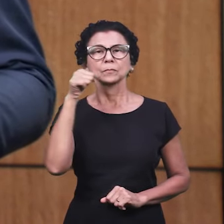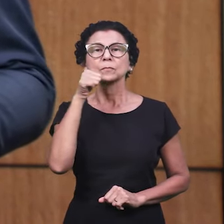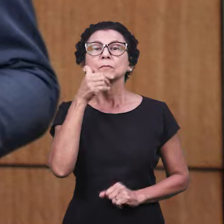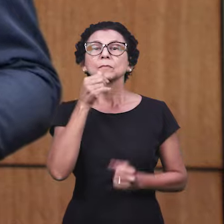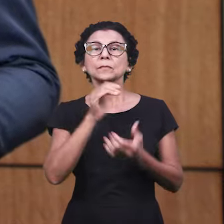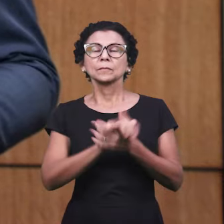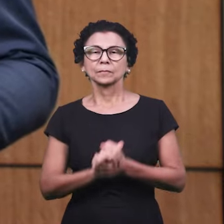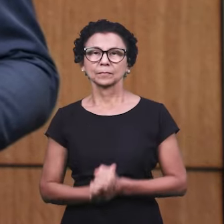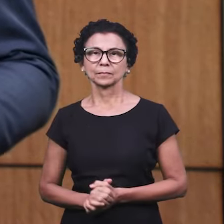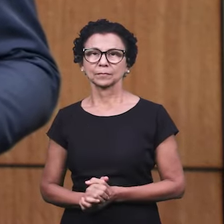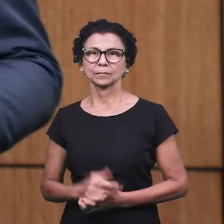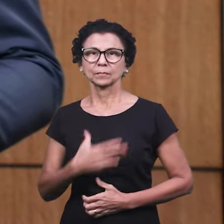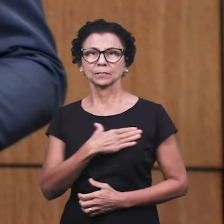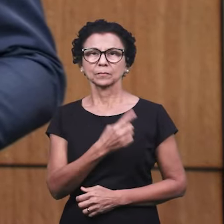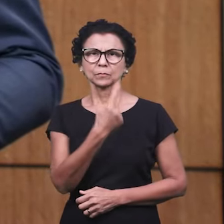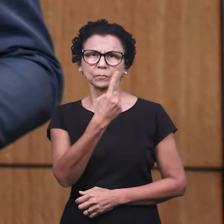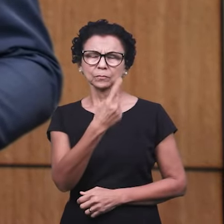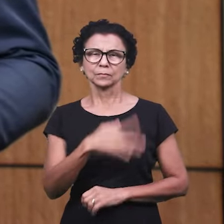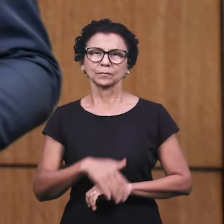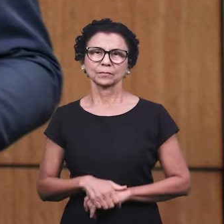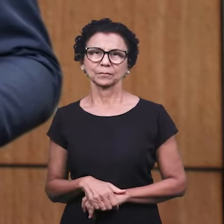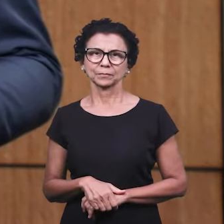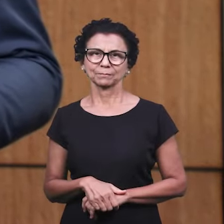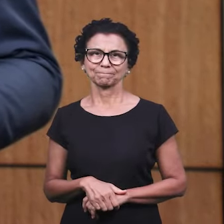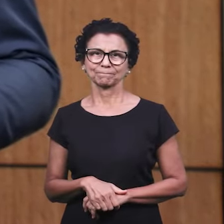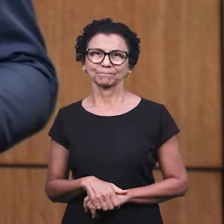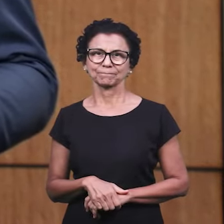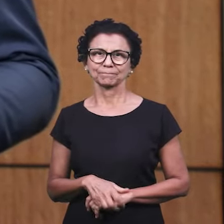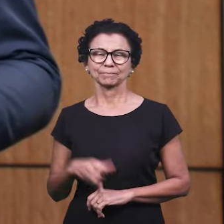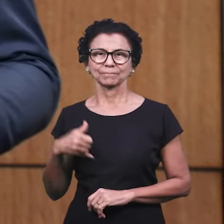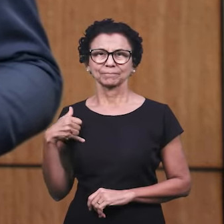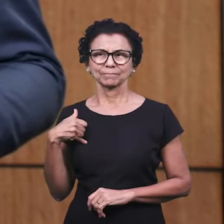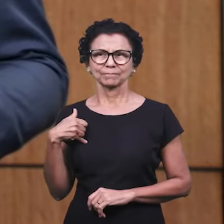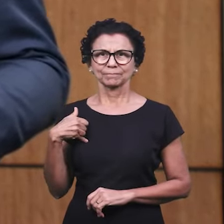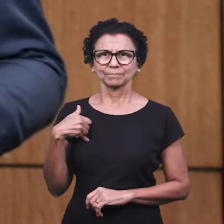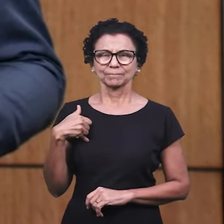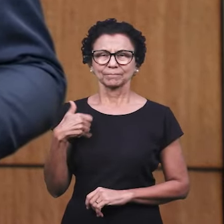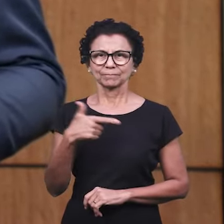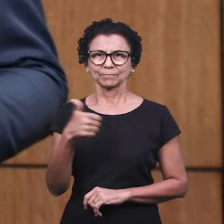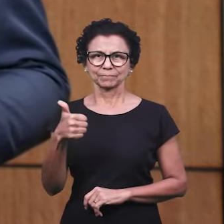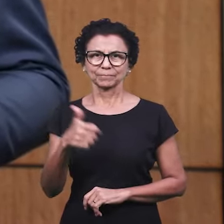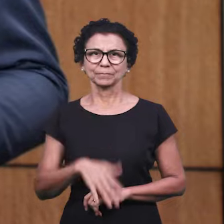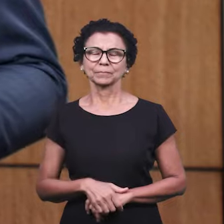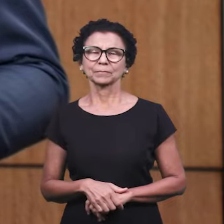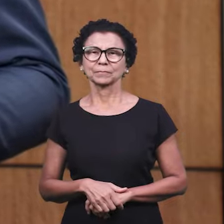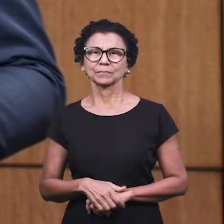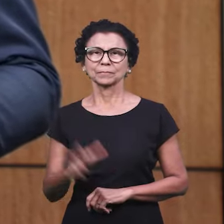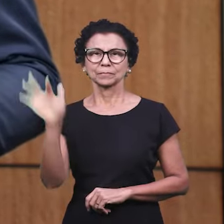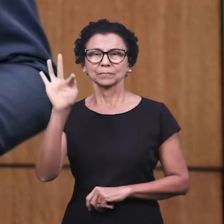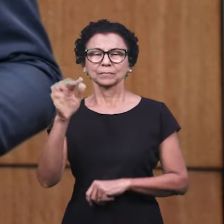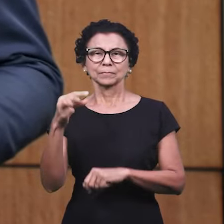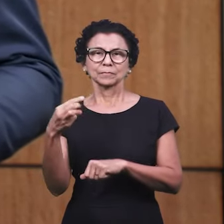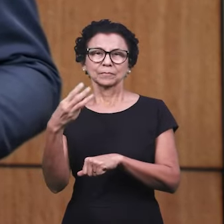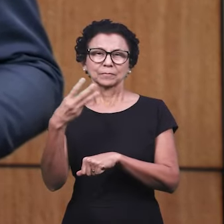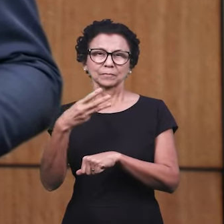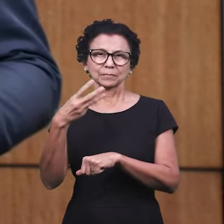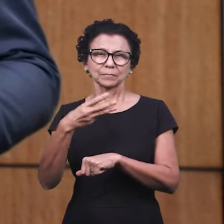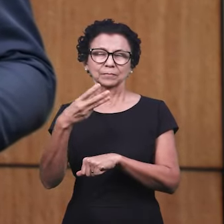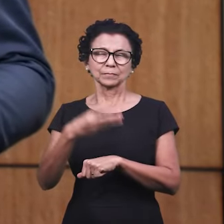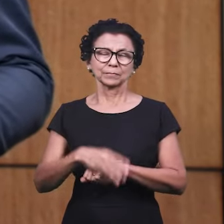um único filho de 18 anos de idade. Ele está no terceiro período da faculdade, porém, há alguns meses ele tem tido